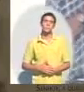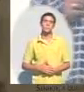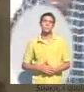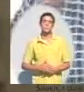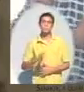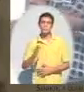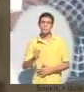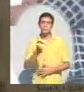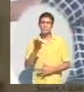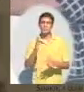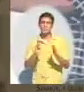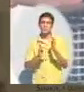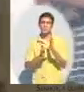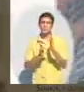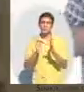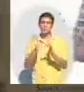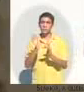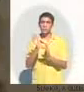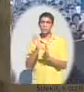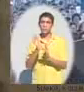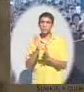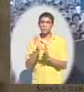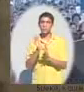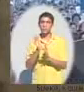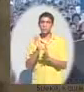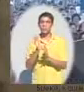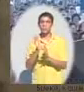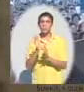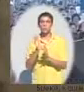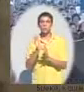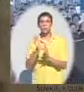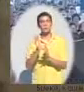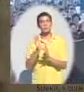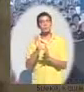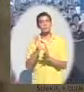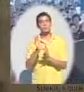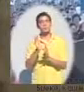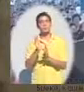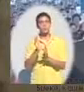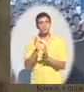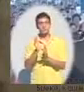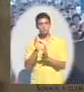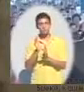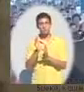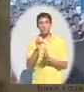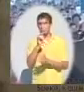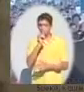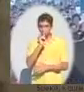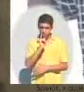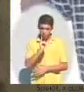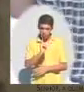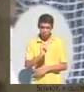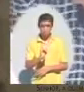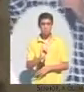os sacerdotes que cuidavam da lepra eram pelo menos uns 7 mil sacerdotes. Tinha